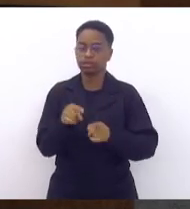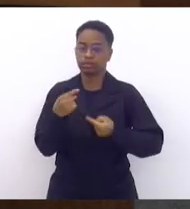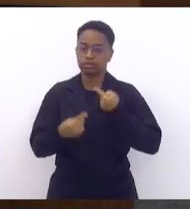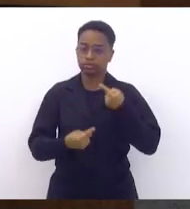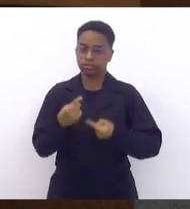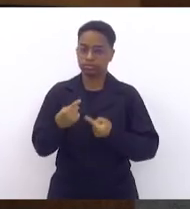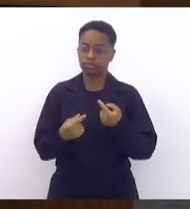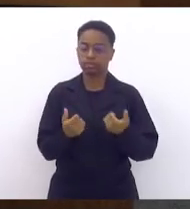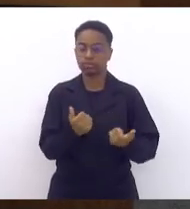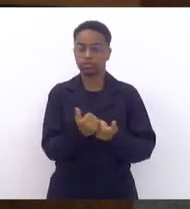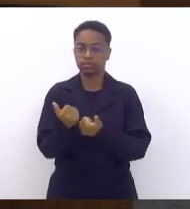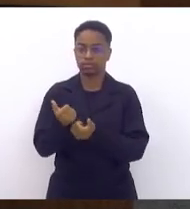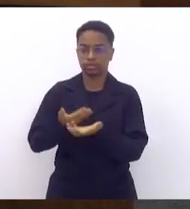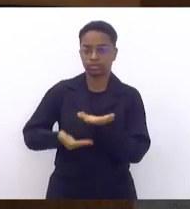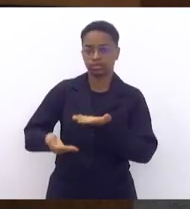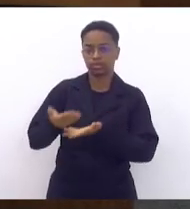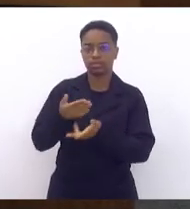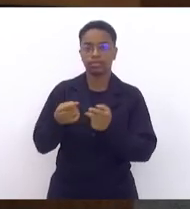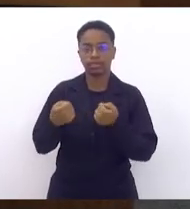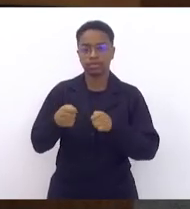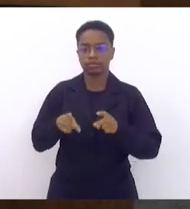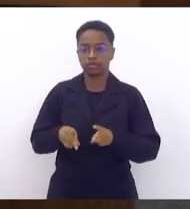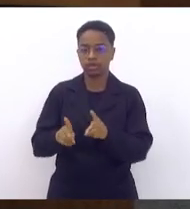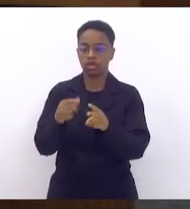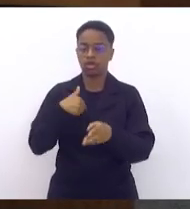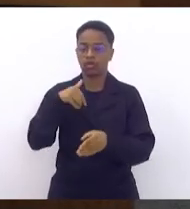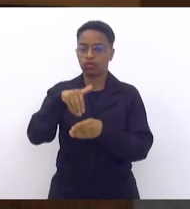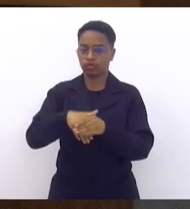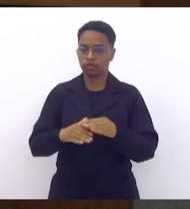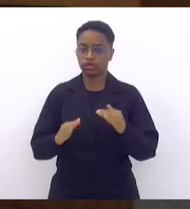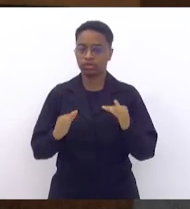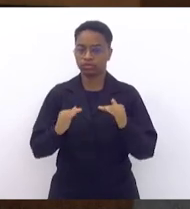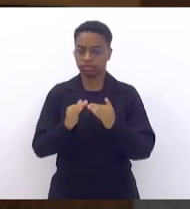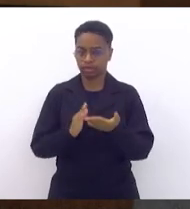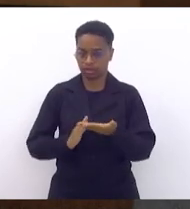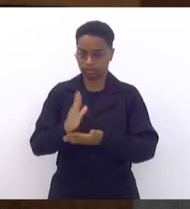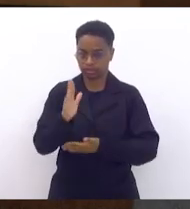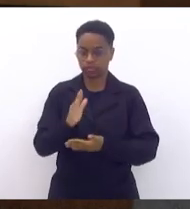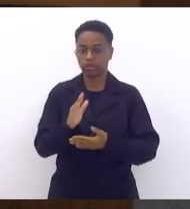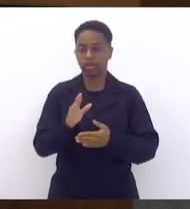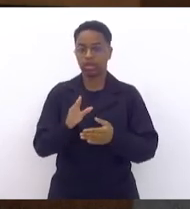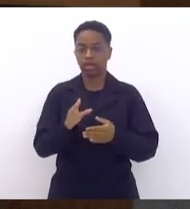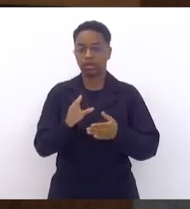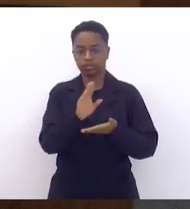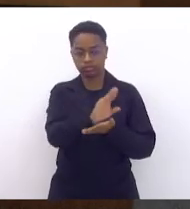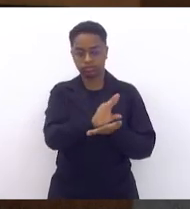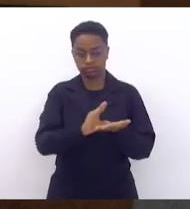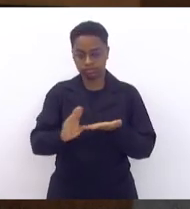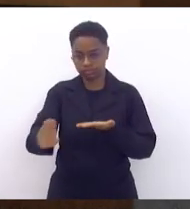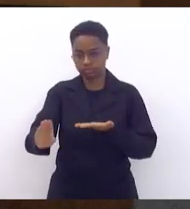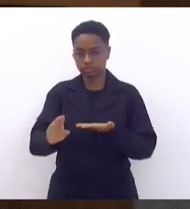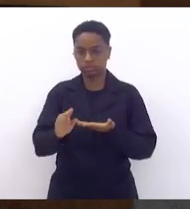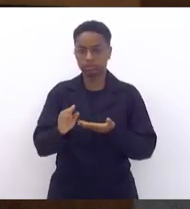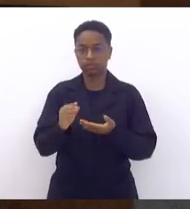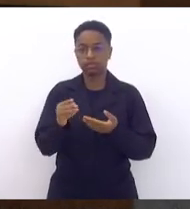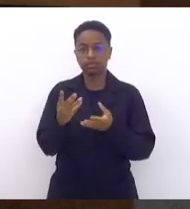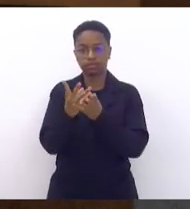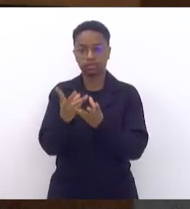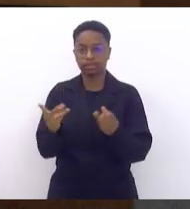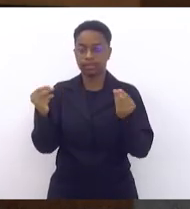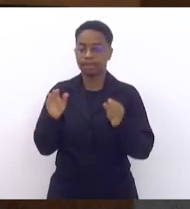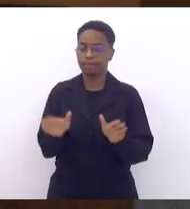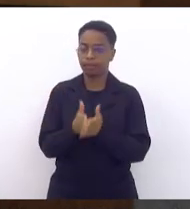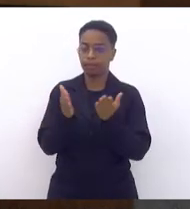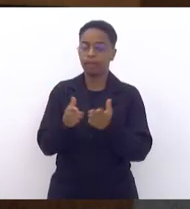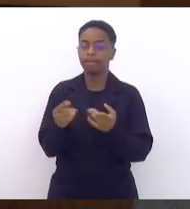RAPS ia permanecer. Eu votei a favor do Fundo Estadual de Combate à Pobreza porque estava garantido o Fundo Estadual de